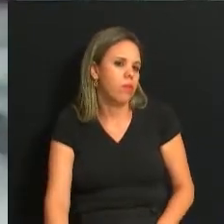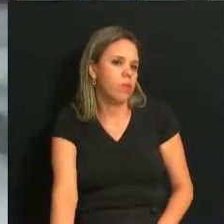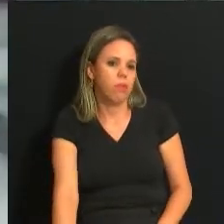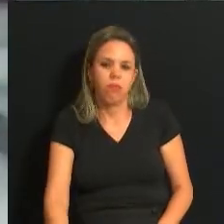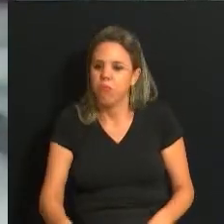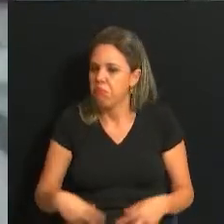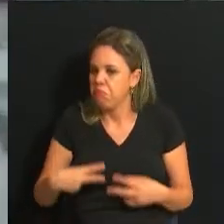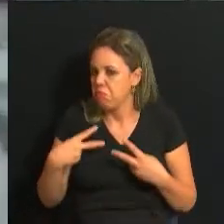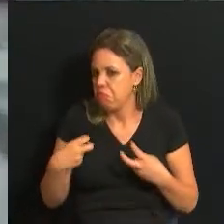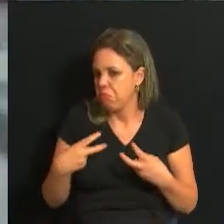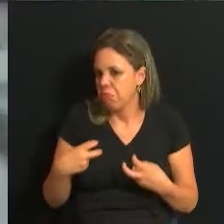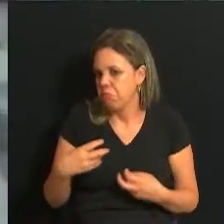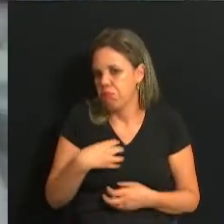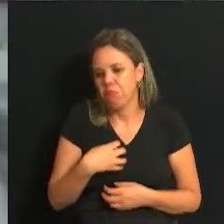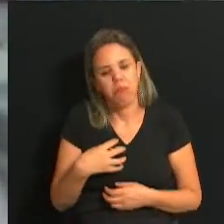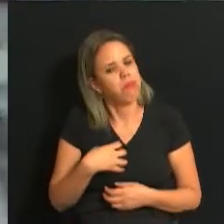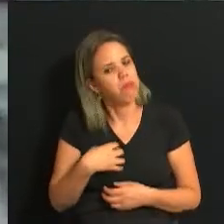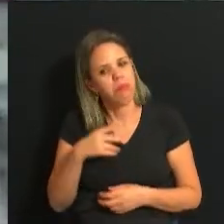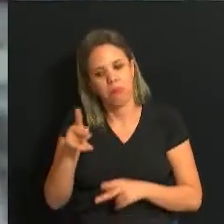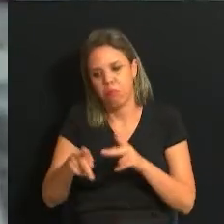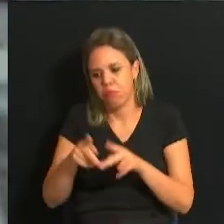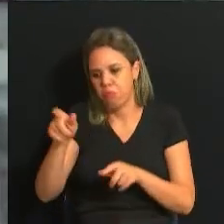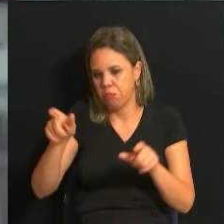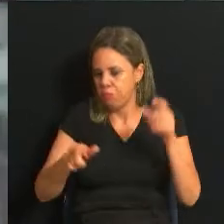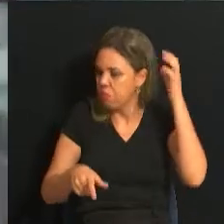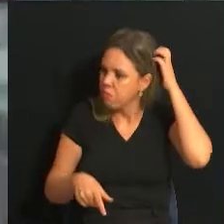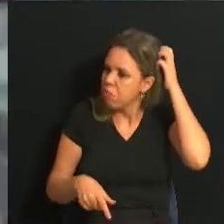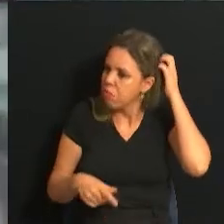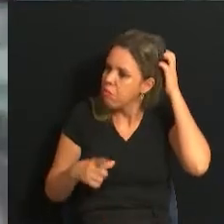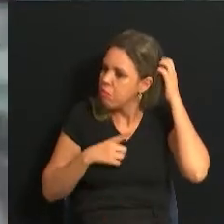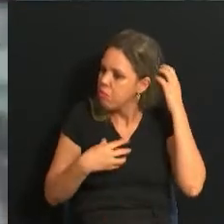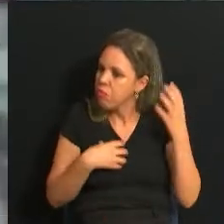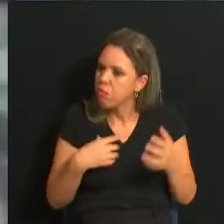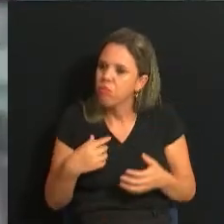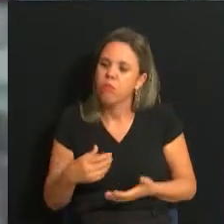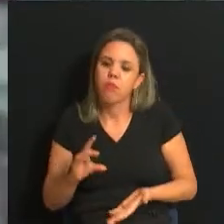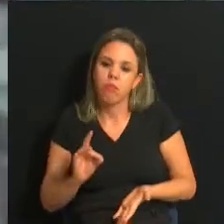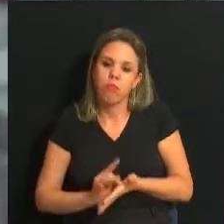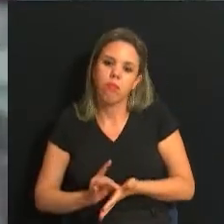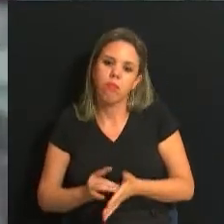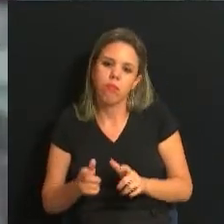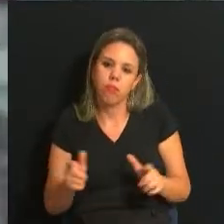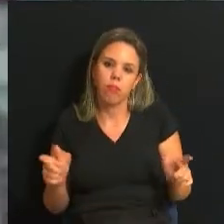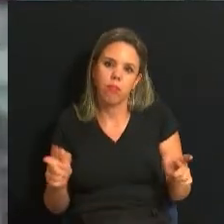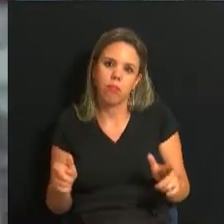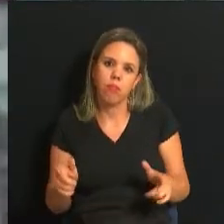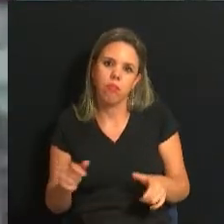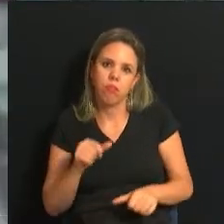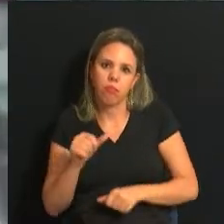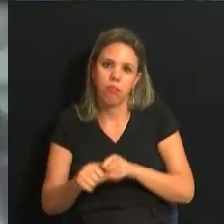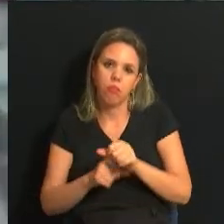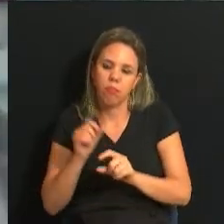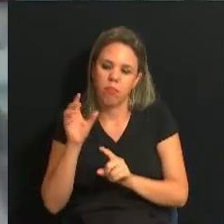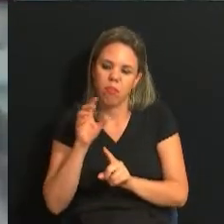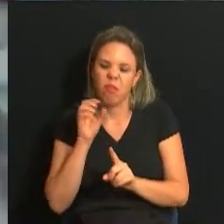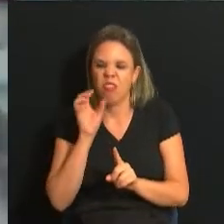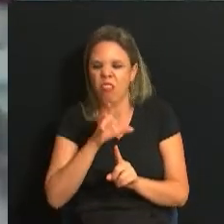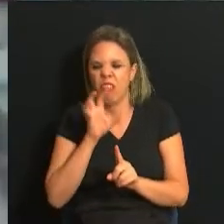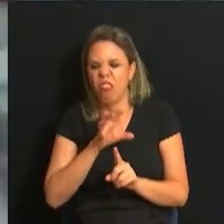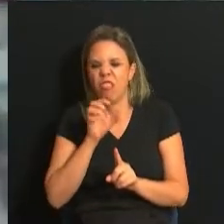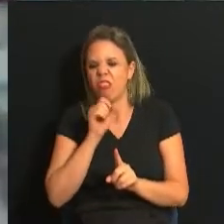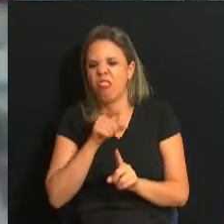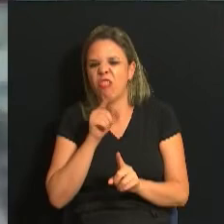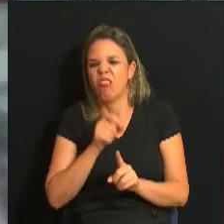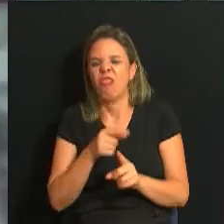enxerga sentimento das outras pessoas, porque ela tem uma necessidade de autoafirmação tão grande que ela vira agressiva, ou até